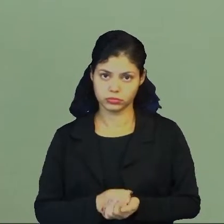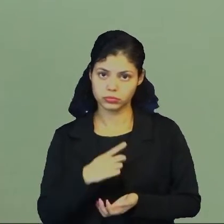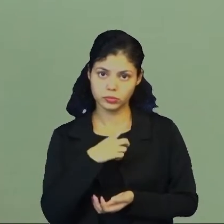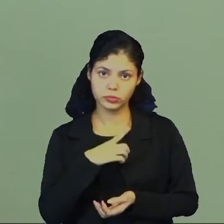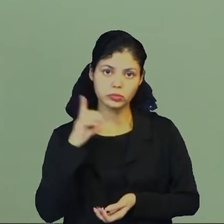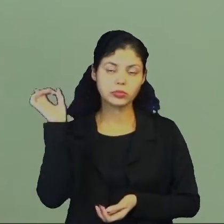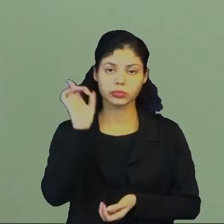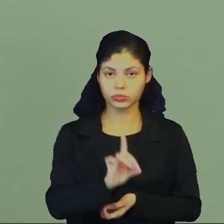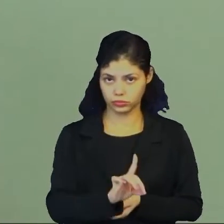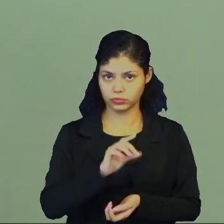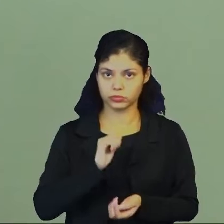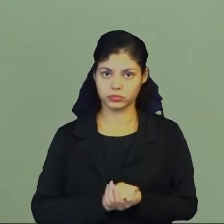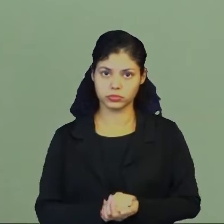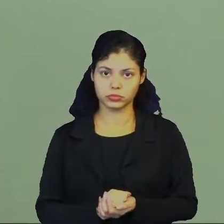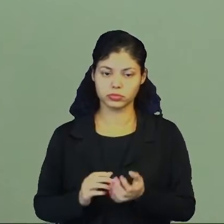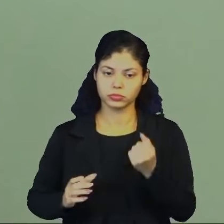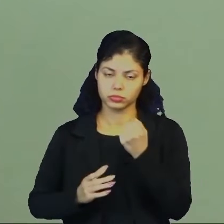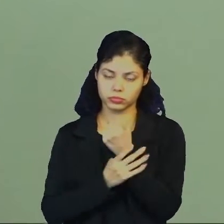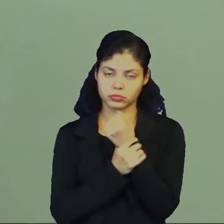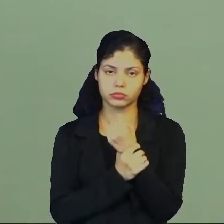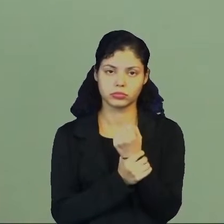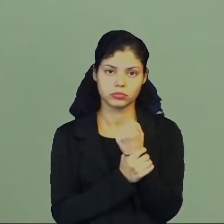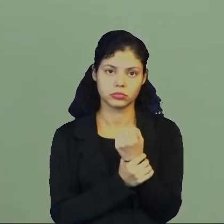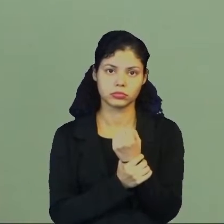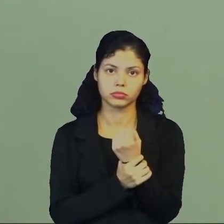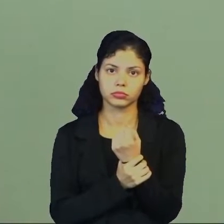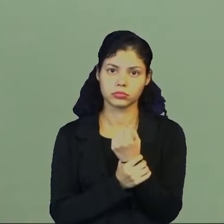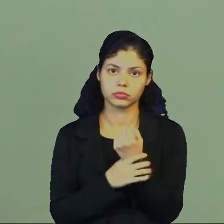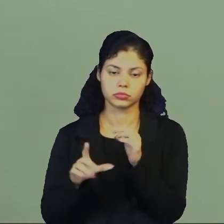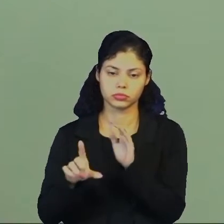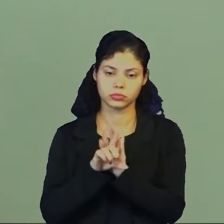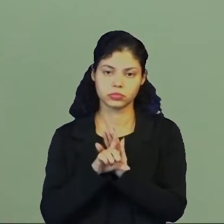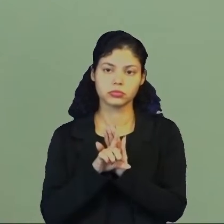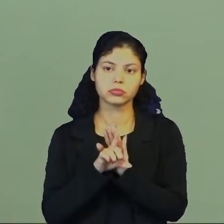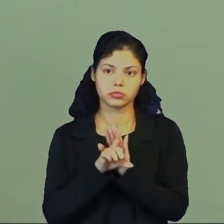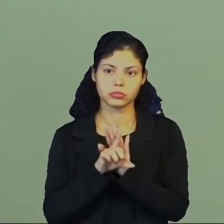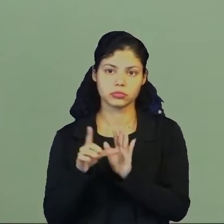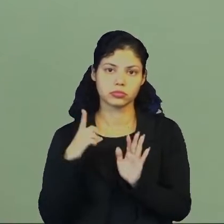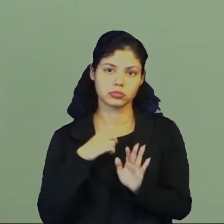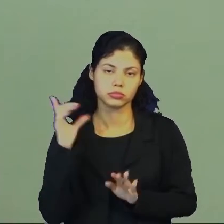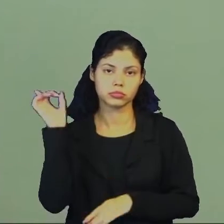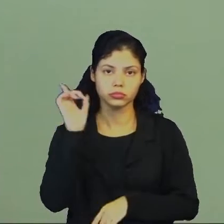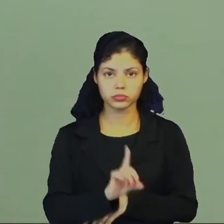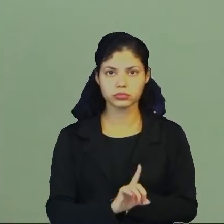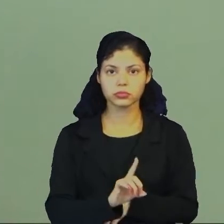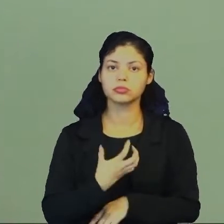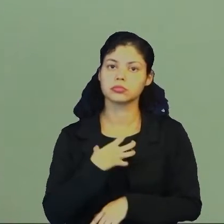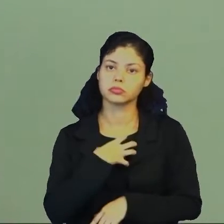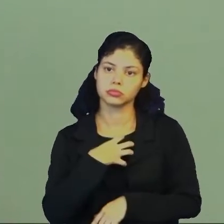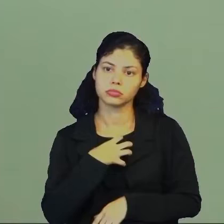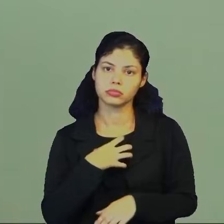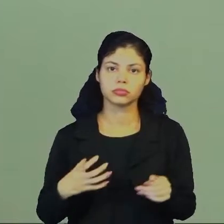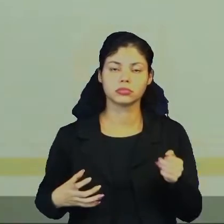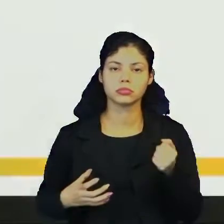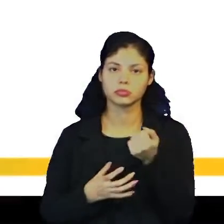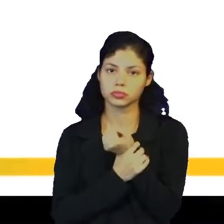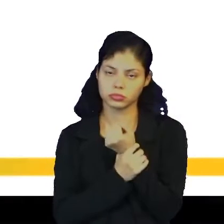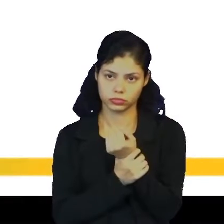tenha direito à proteção da lei, né? Que ela tenha direito a se sentir